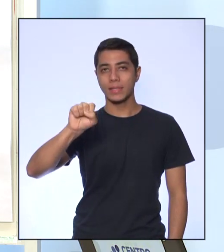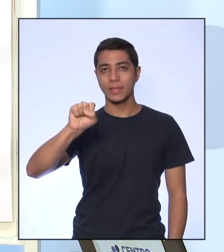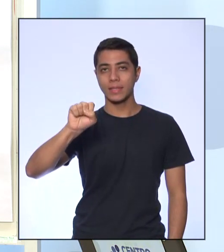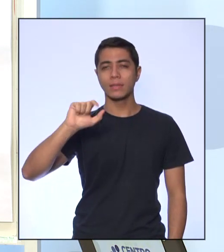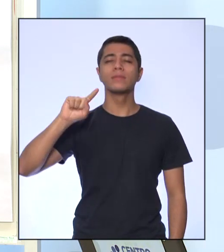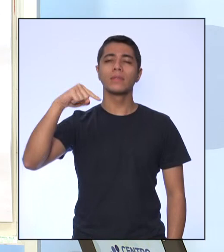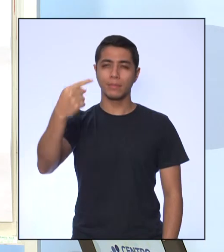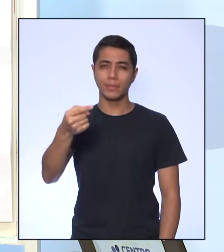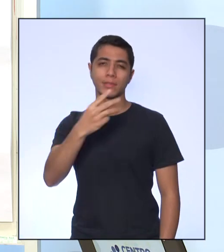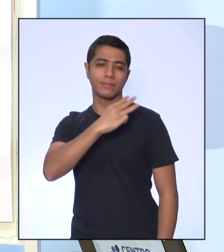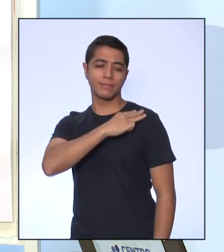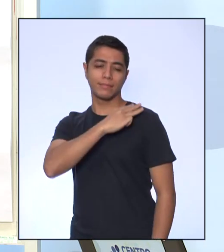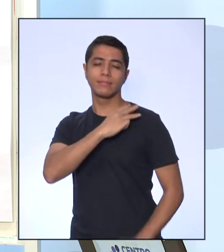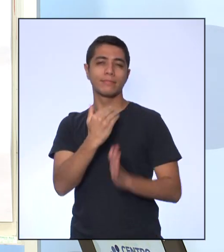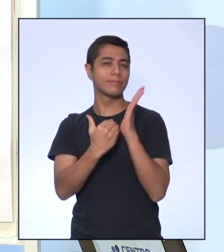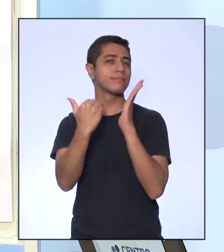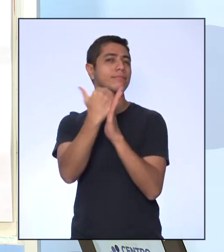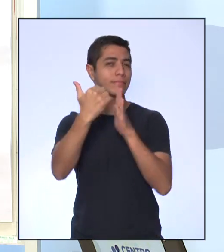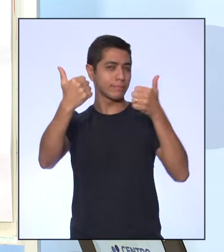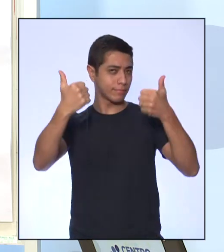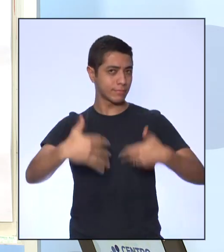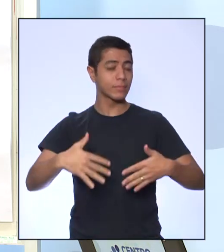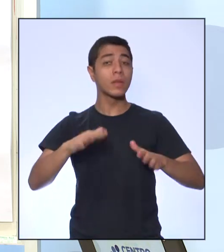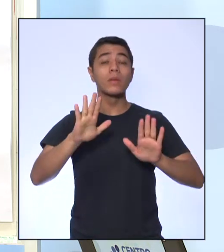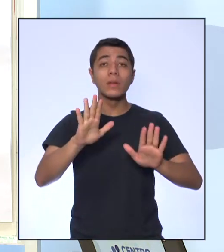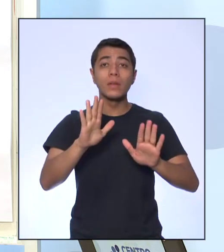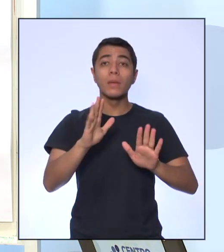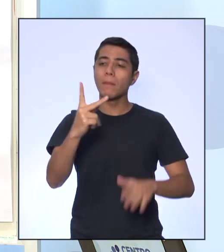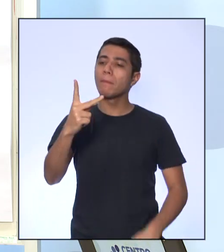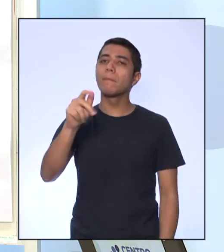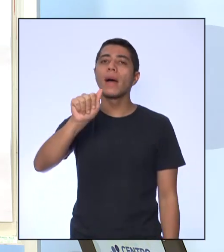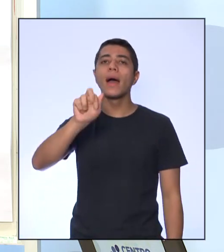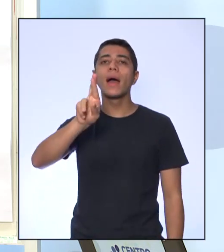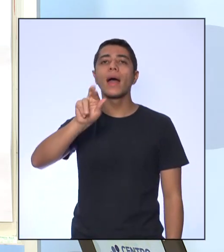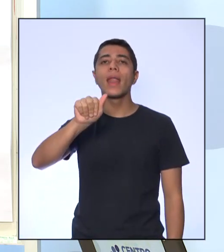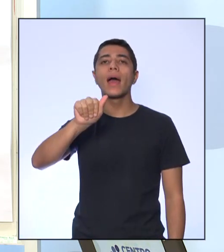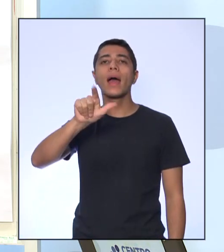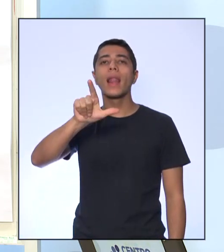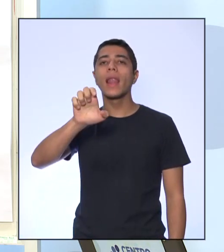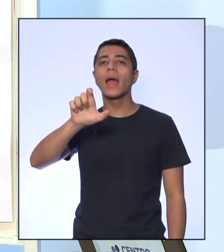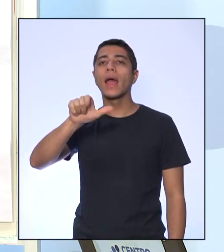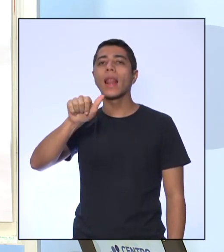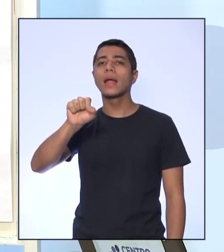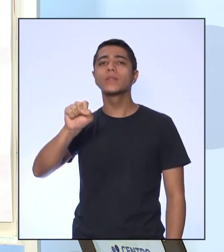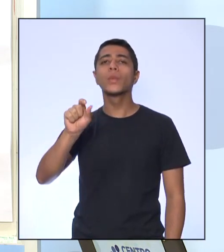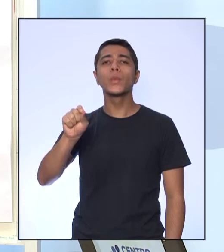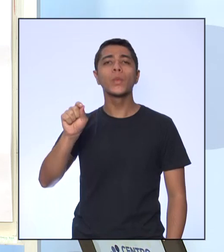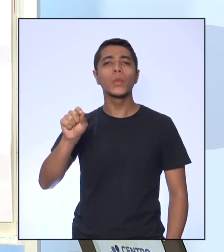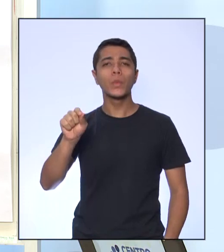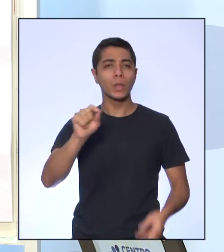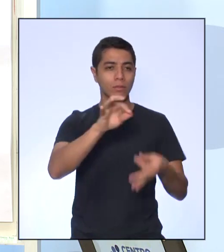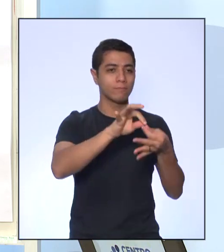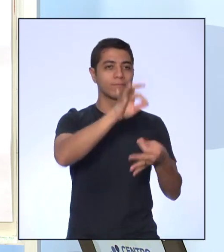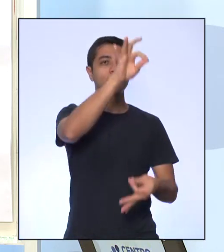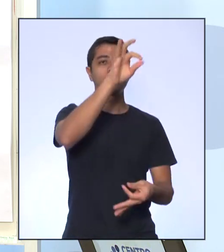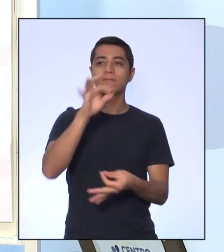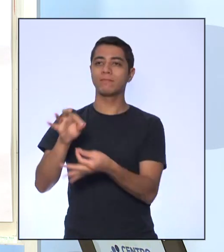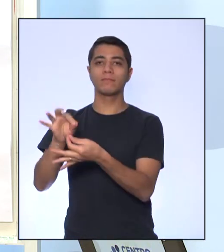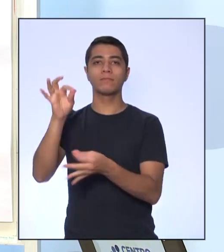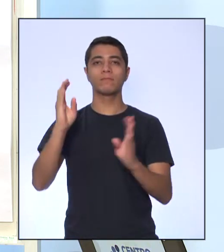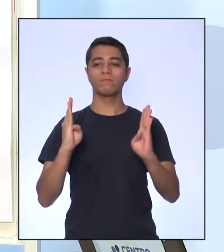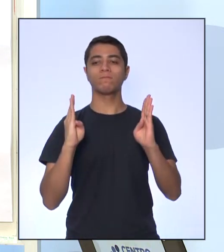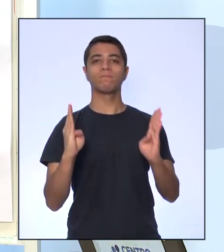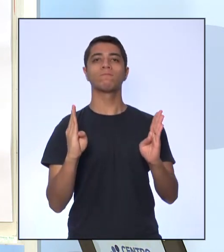tem uma definição elas são paralelas porque não se cruzam elas nunca vão se encontrar até gente eu vou